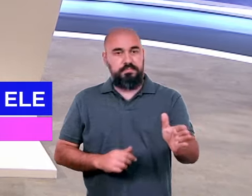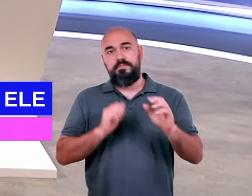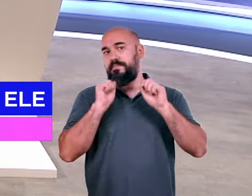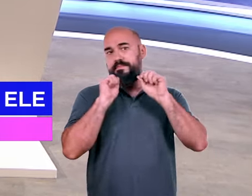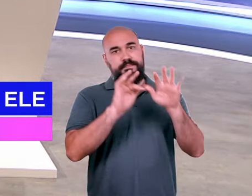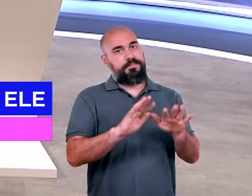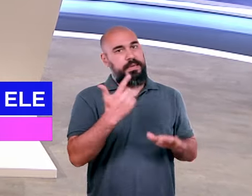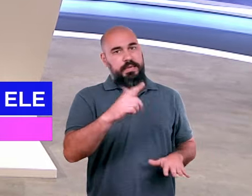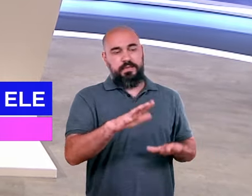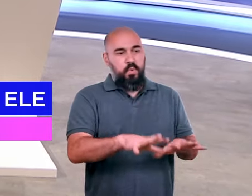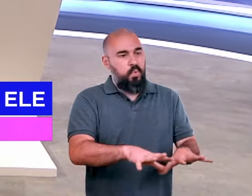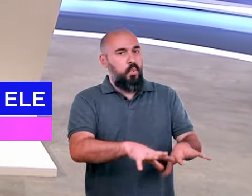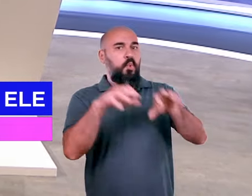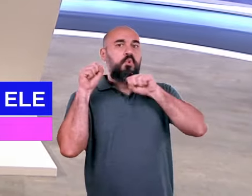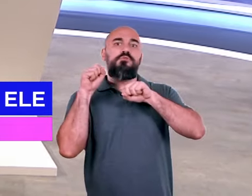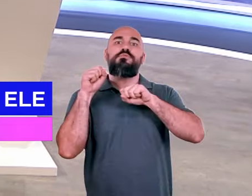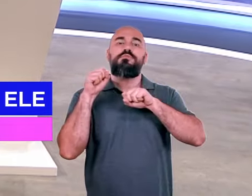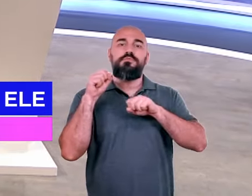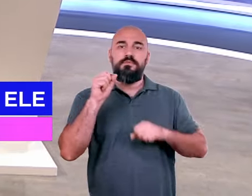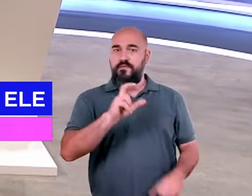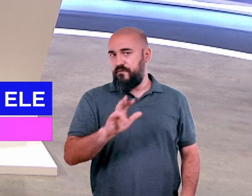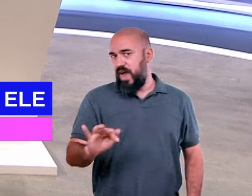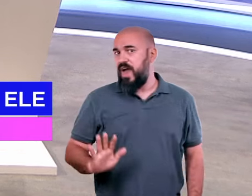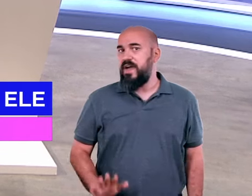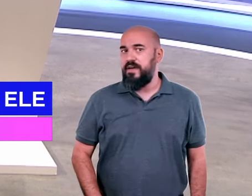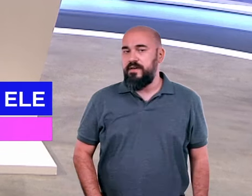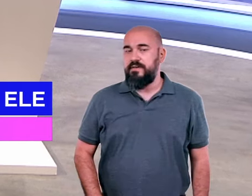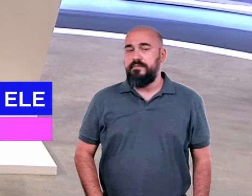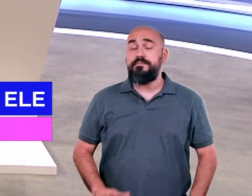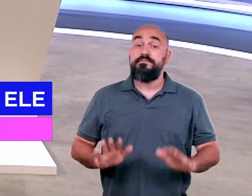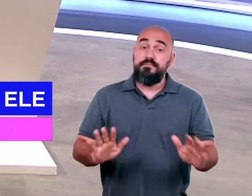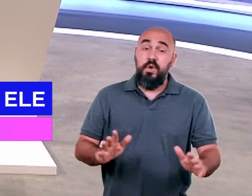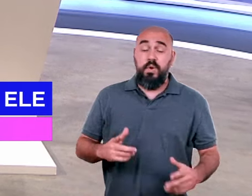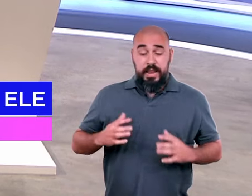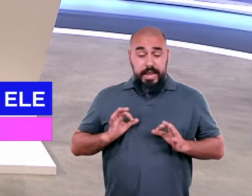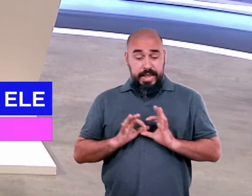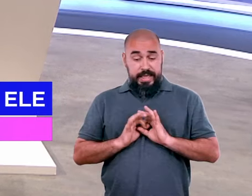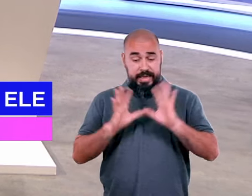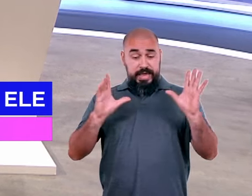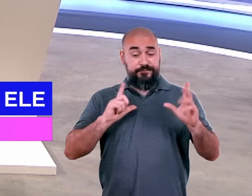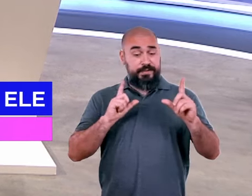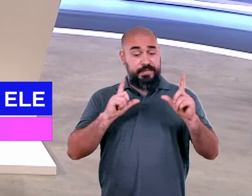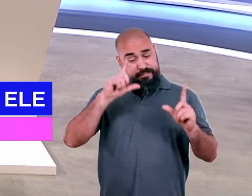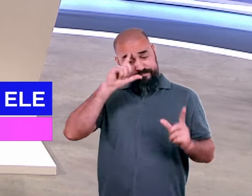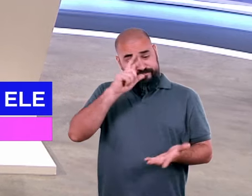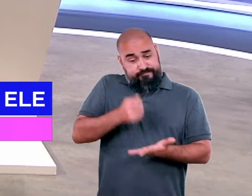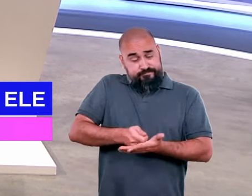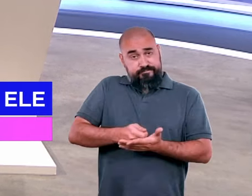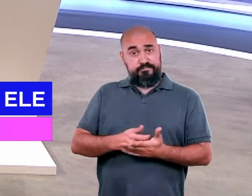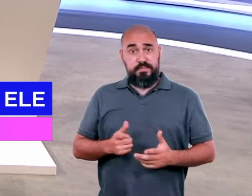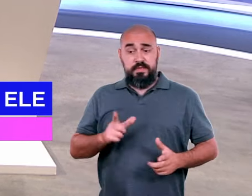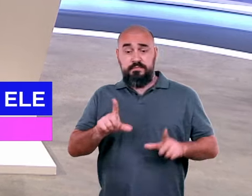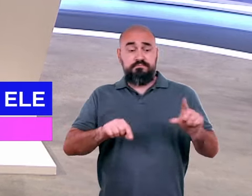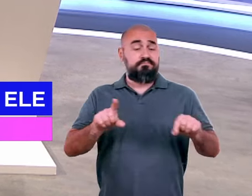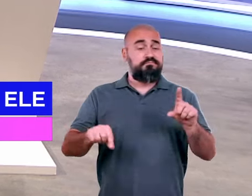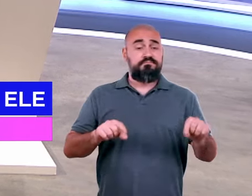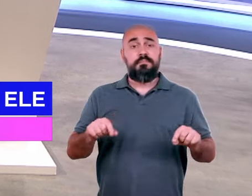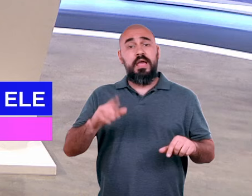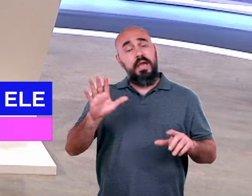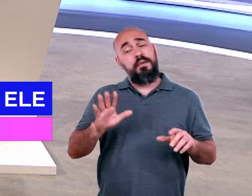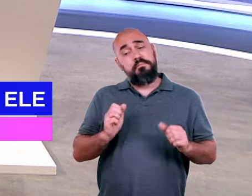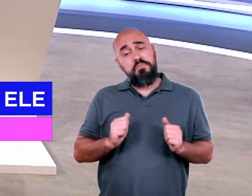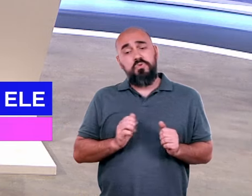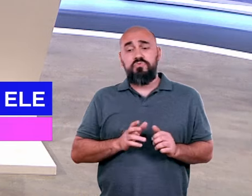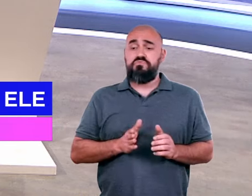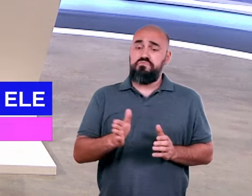temos. E livre-arbítrio é mais do que apenas ser livre para escolher, é ter caminhos para decidir. E é assim que Deus faz,